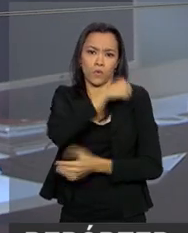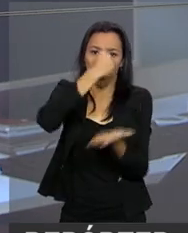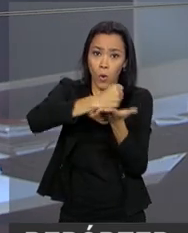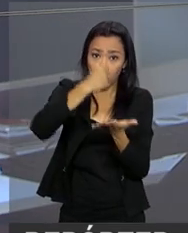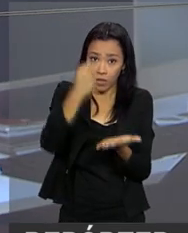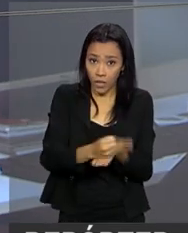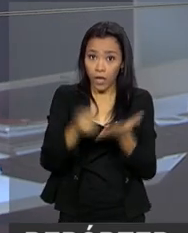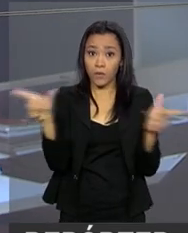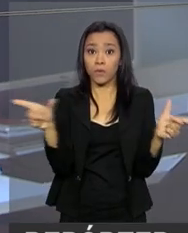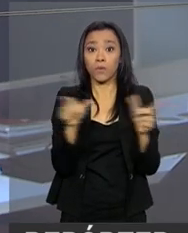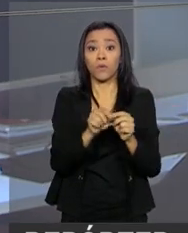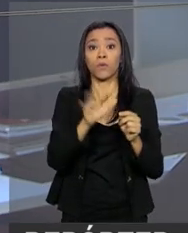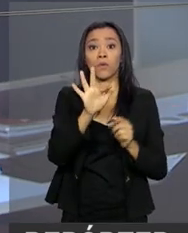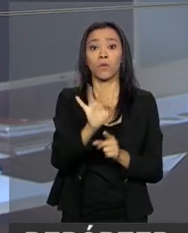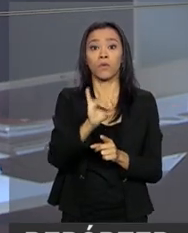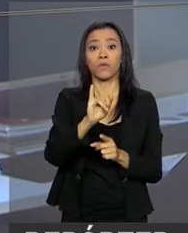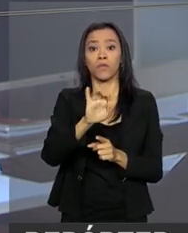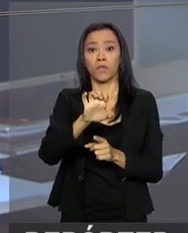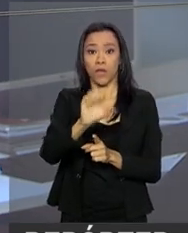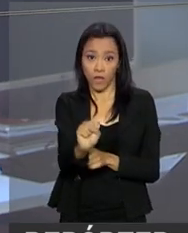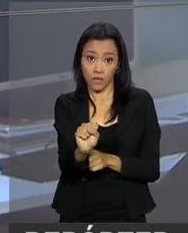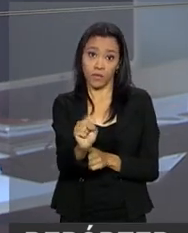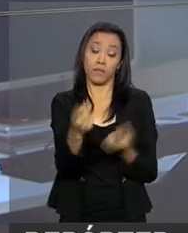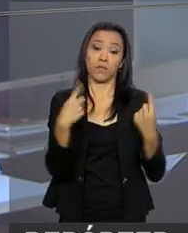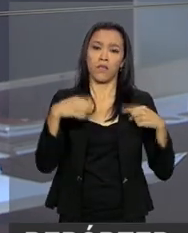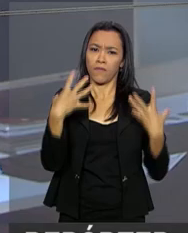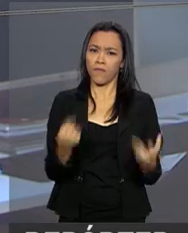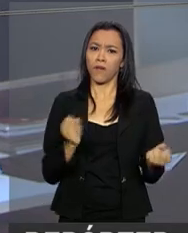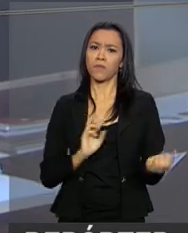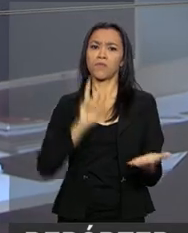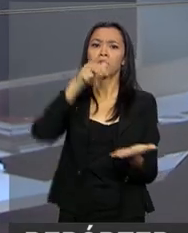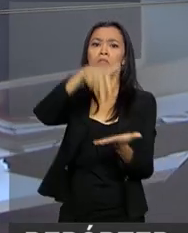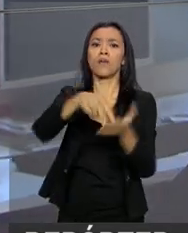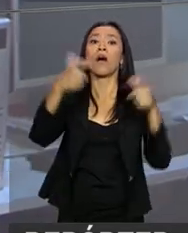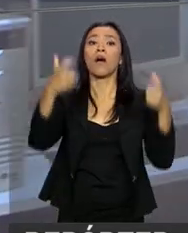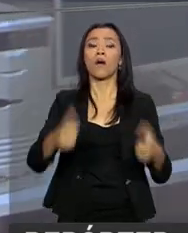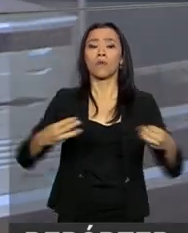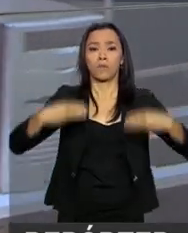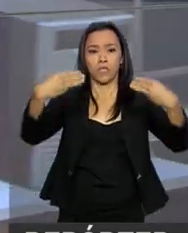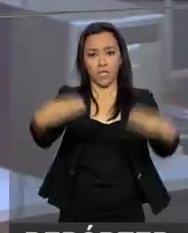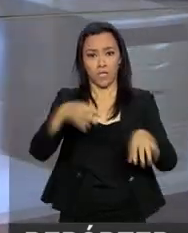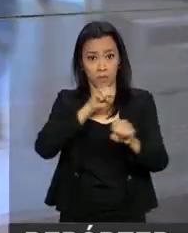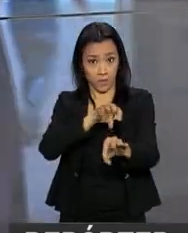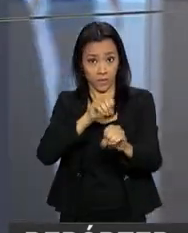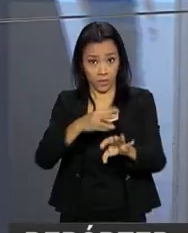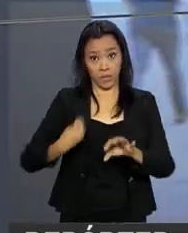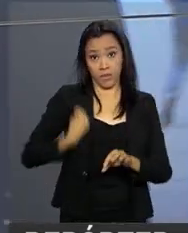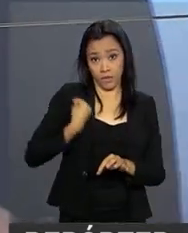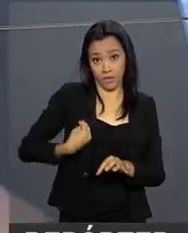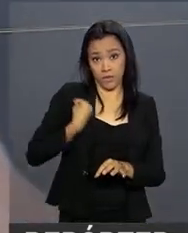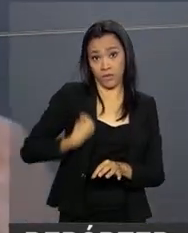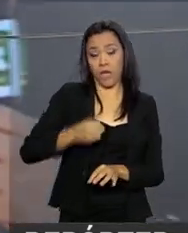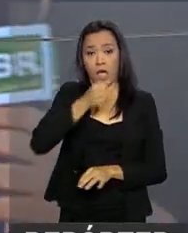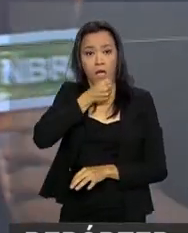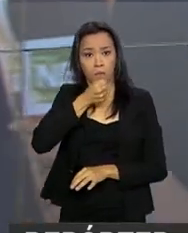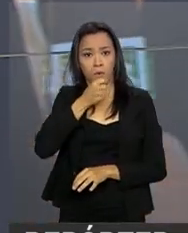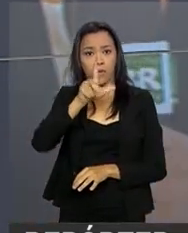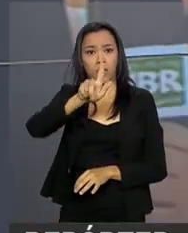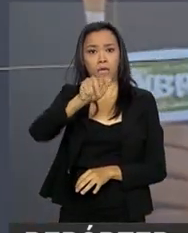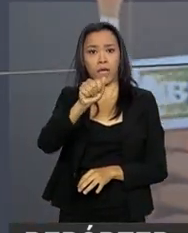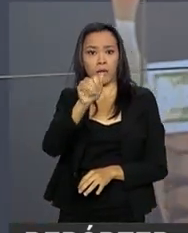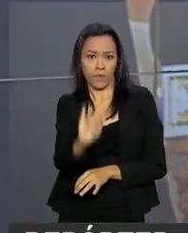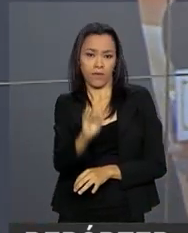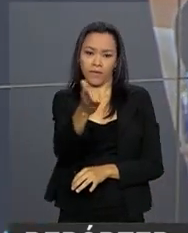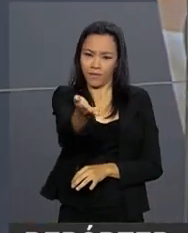de Financiamento Estudantil, o FIES. Nós vamos ao vivo agora ao Ministério da Educação, onde está a repórter Gabriela Noronha.